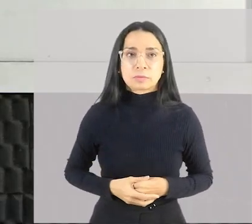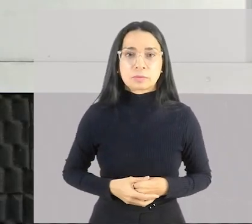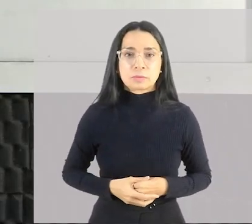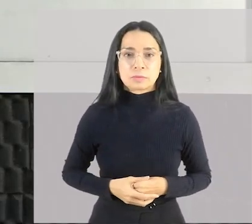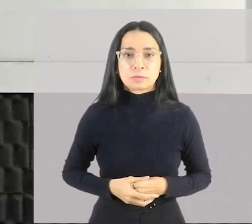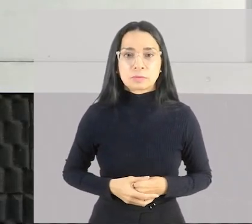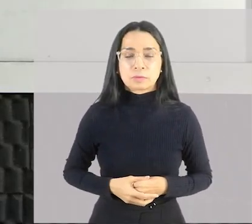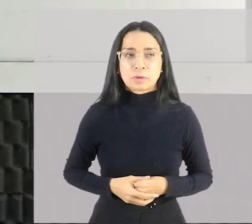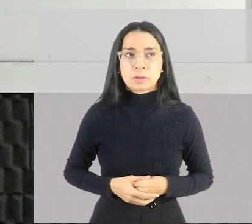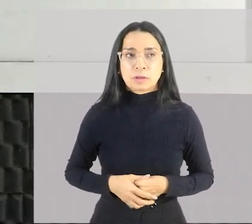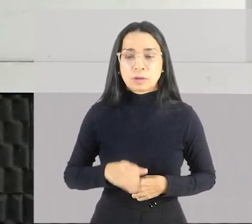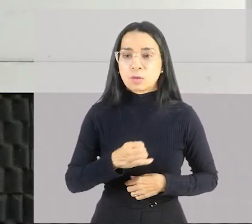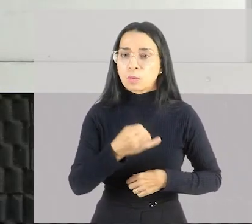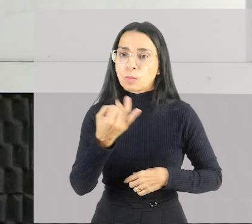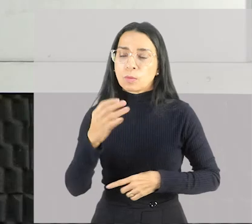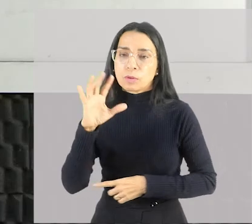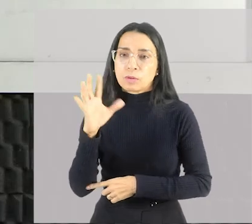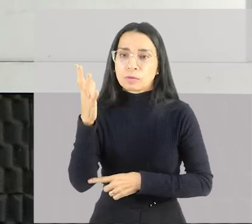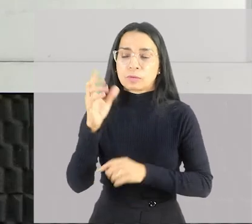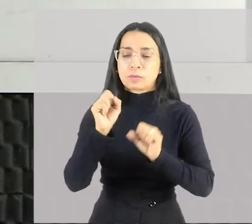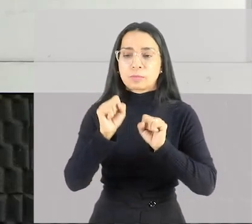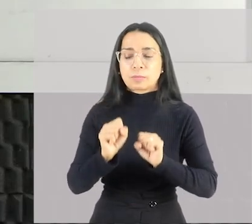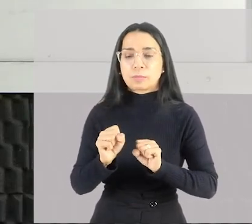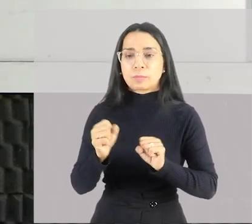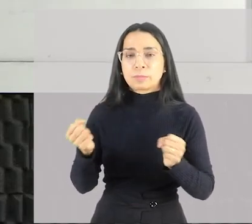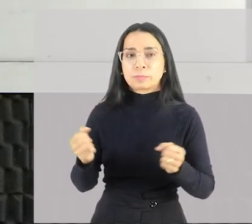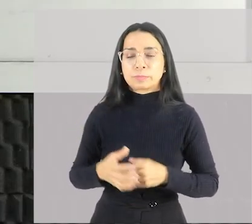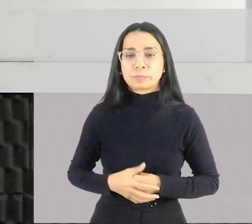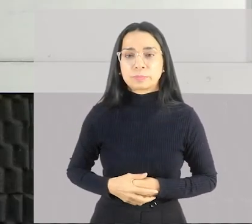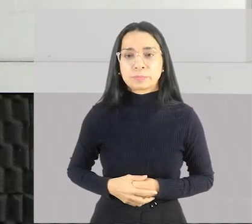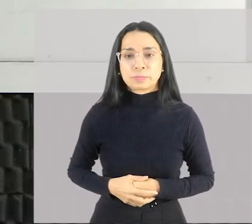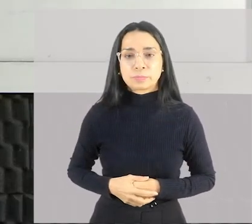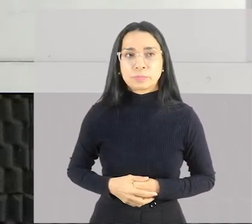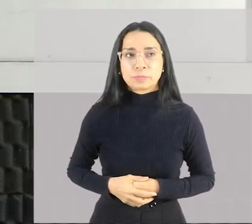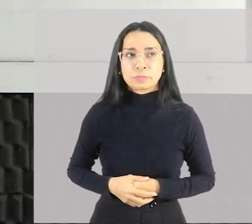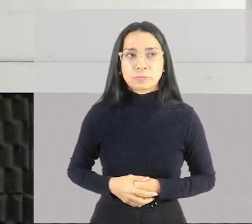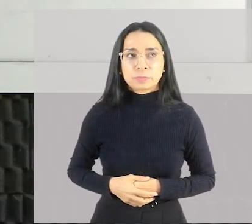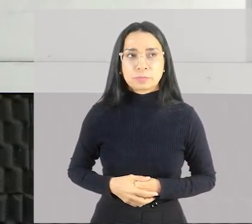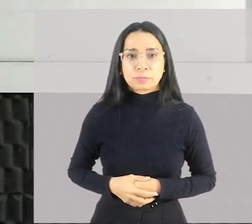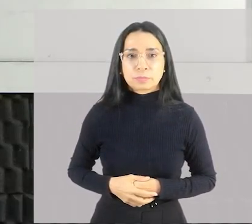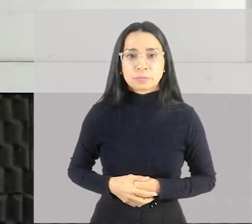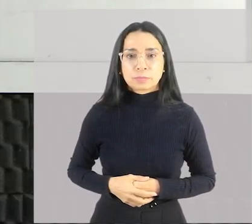quais as situações Ele Pode Ele pode